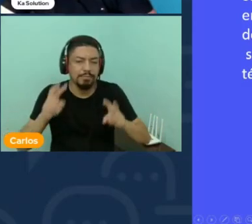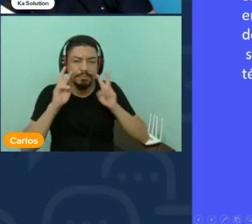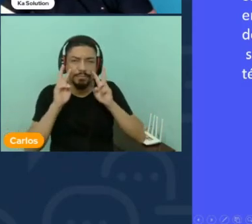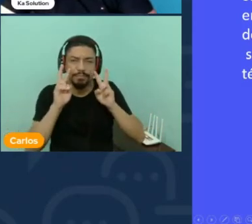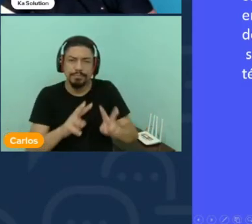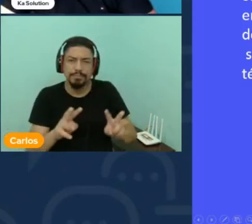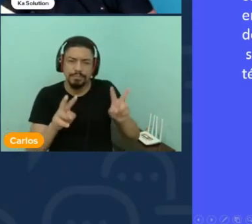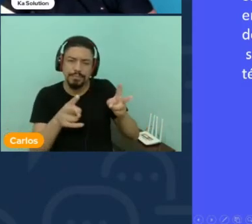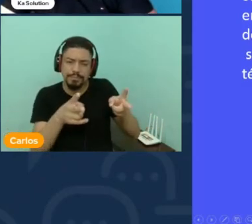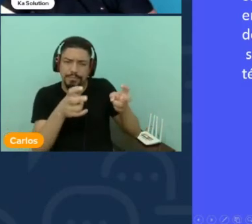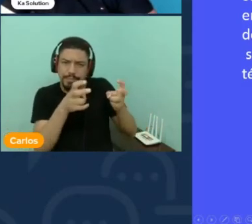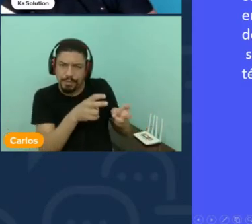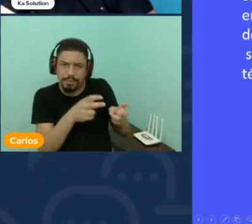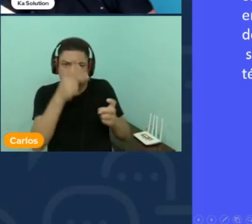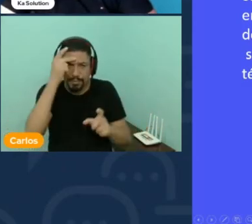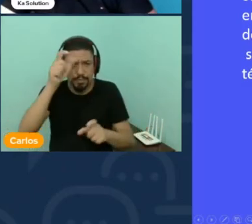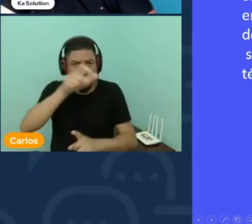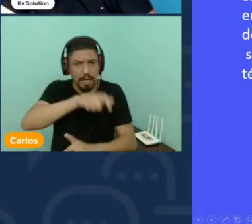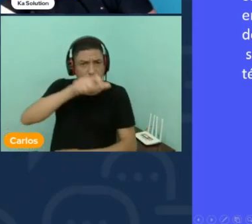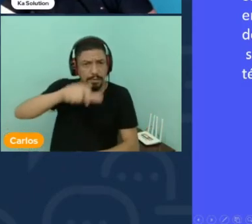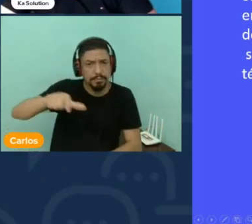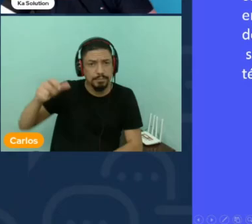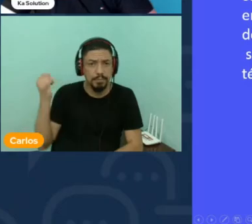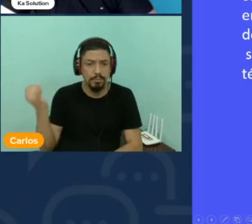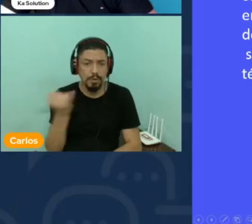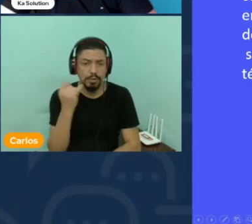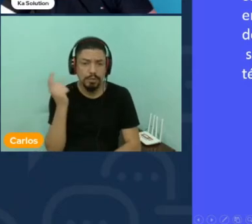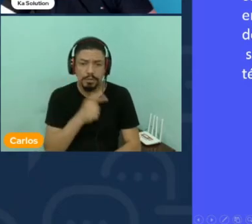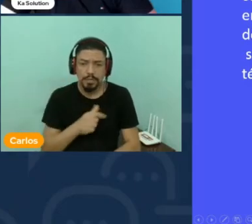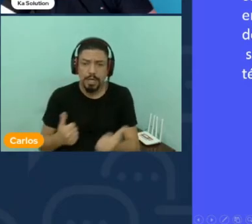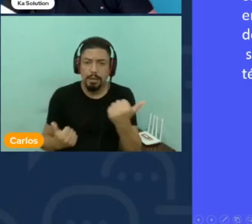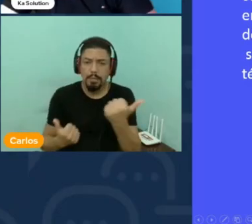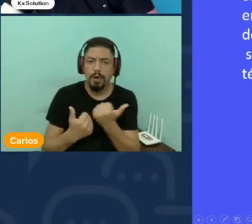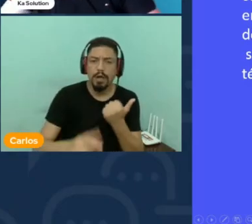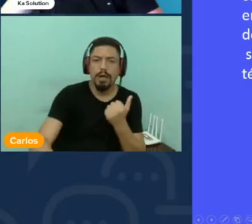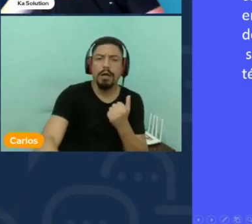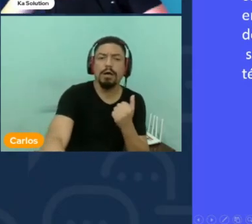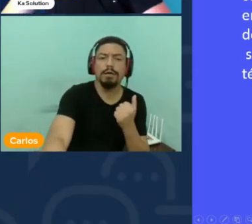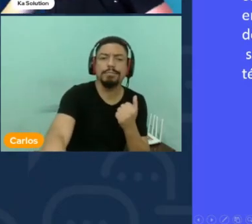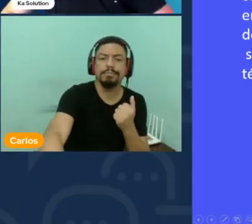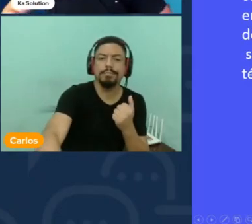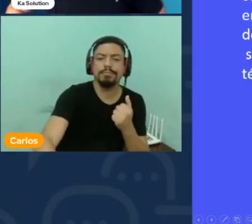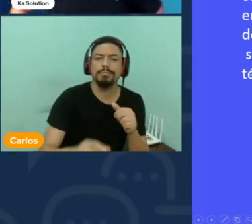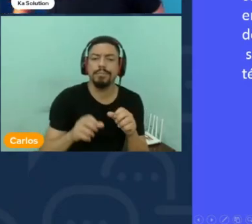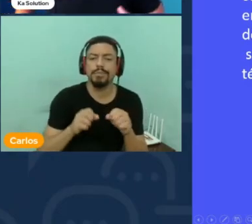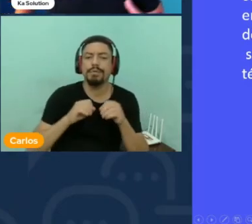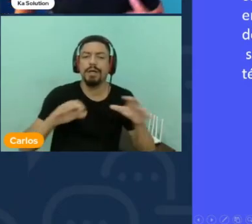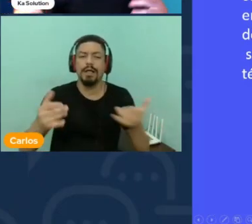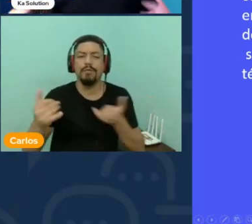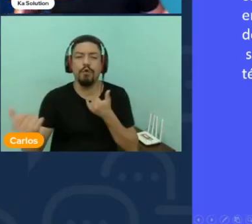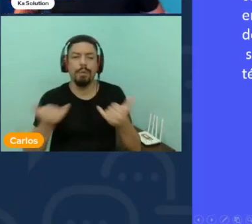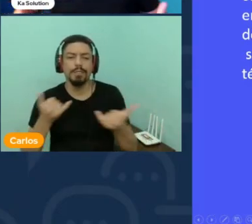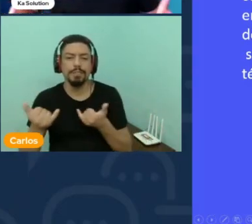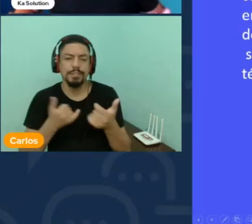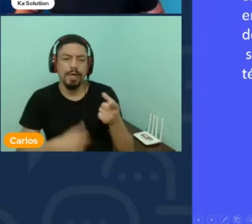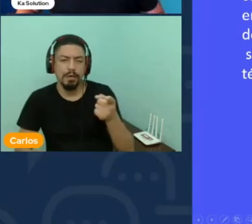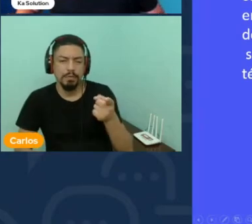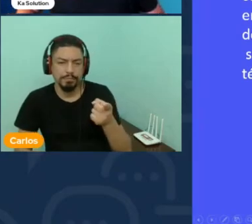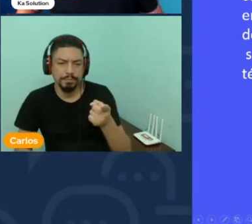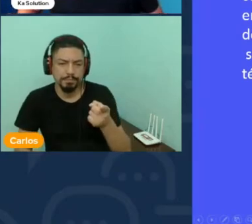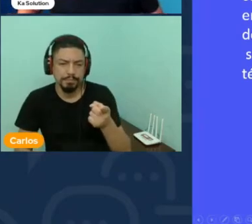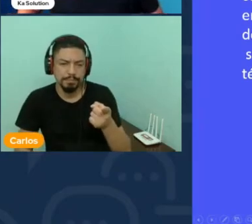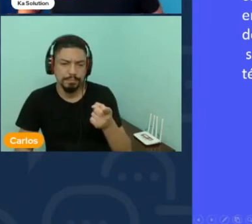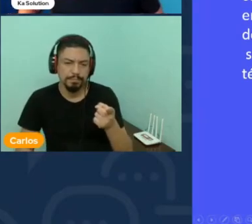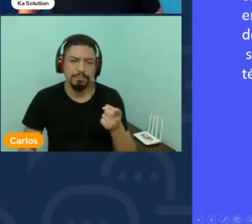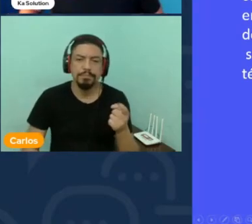perspectivas pessoas-chaves para que a gente possa disseminar a informação e mostrar para essas pessoas